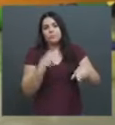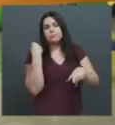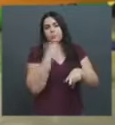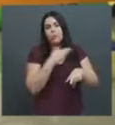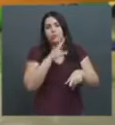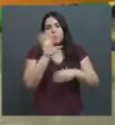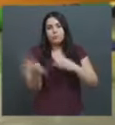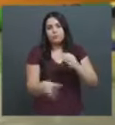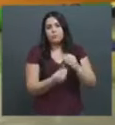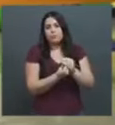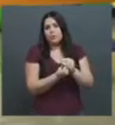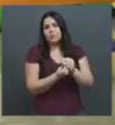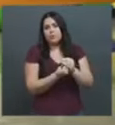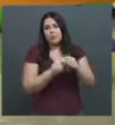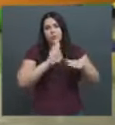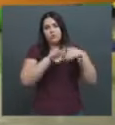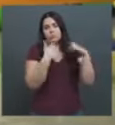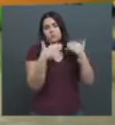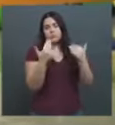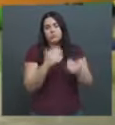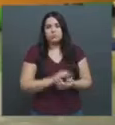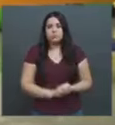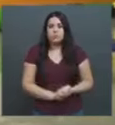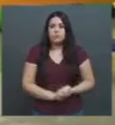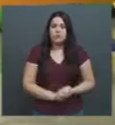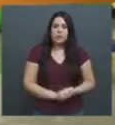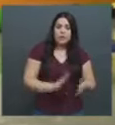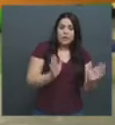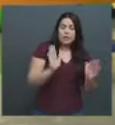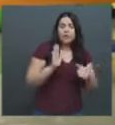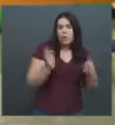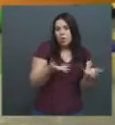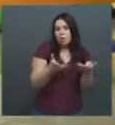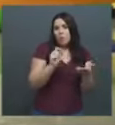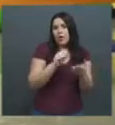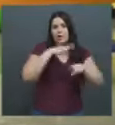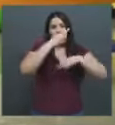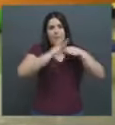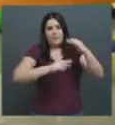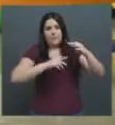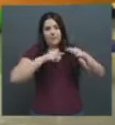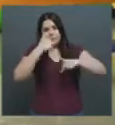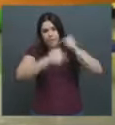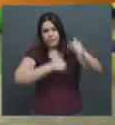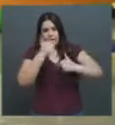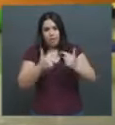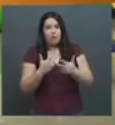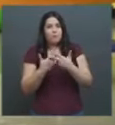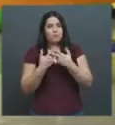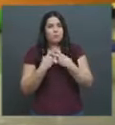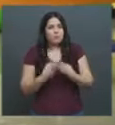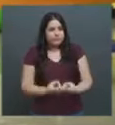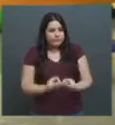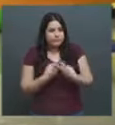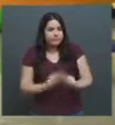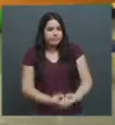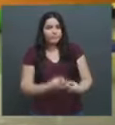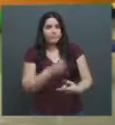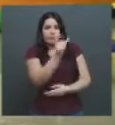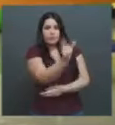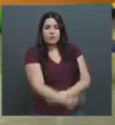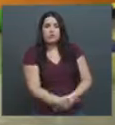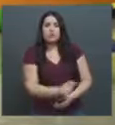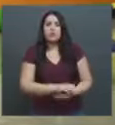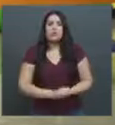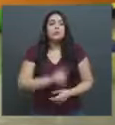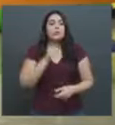para o crescimento em geral. Contribui para você trabalhar com mais paciência com um paciente. Você descobre que